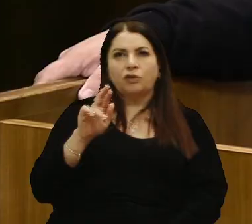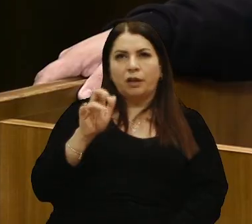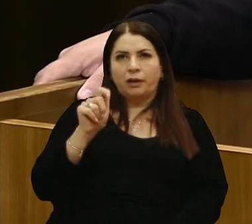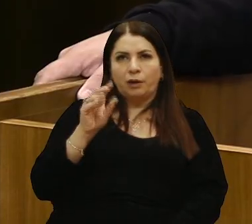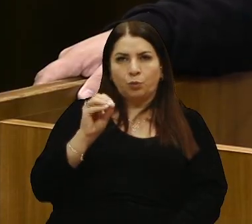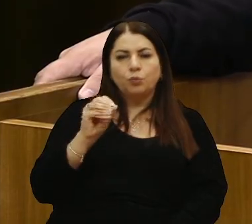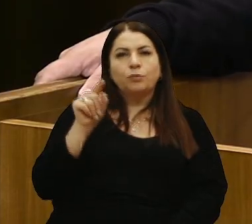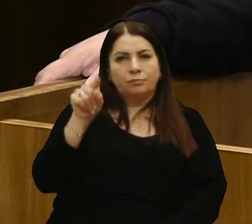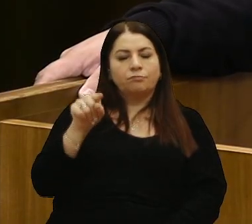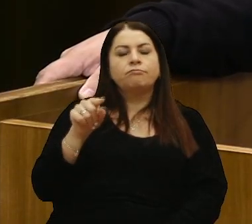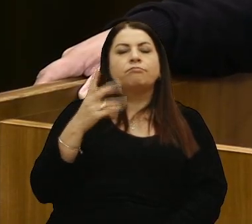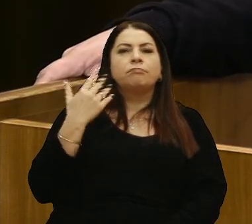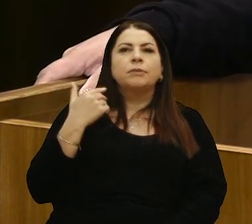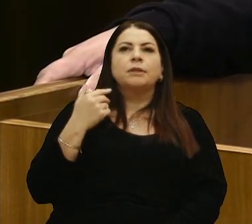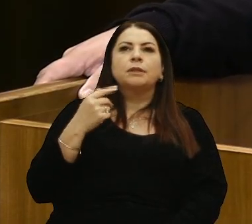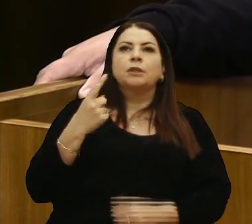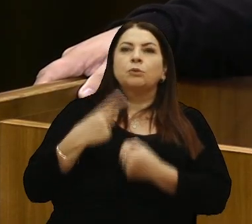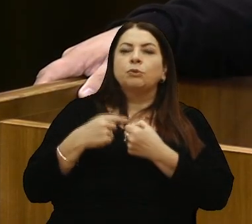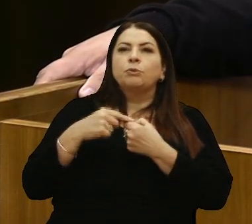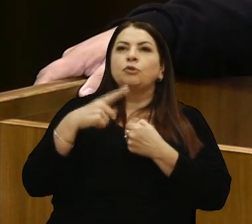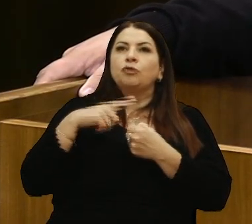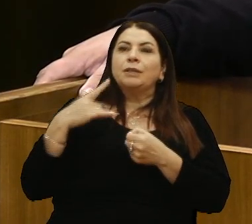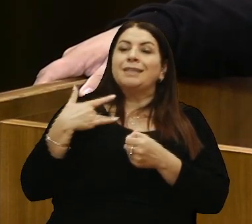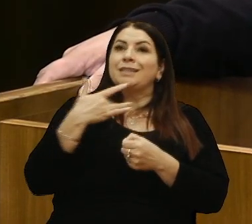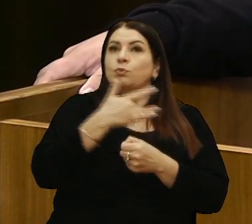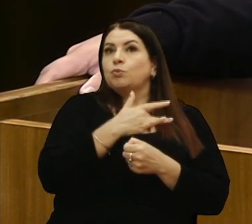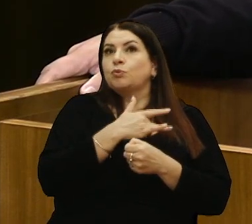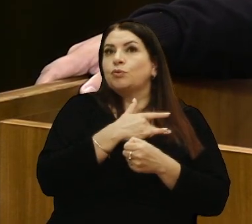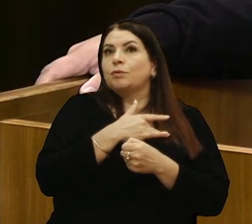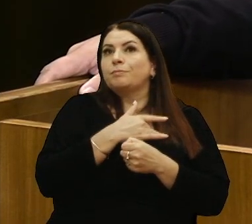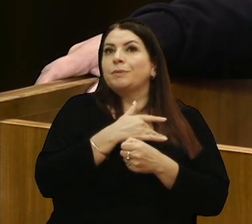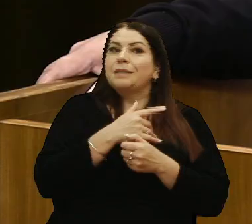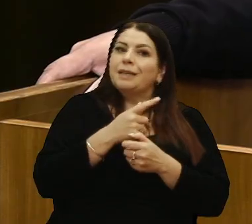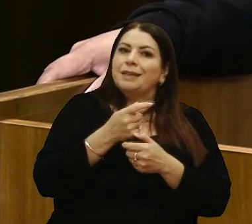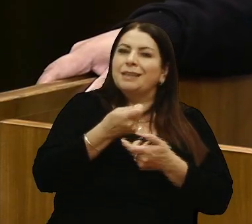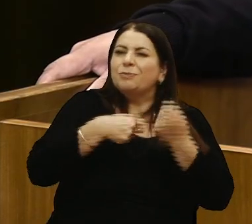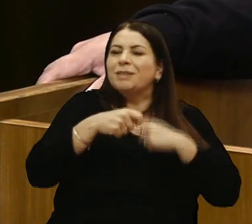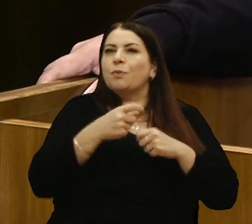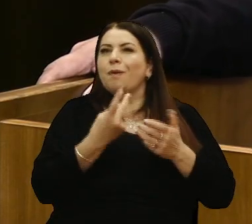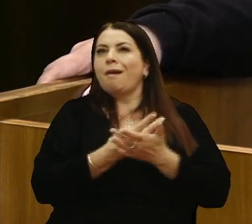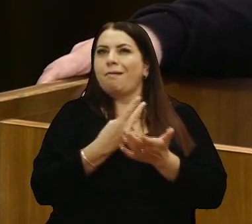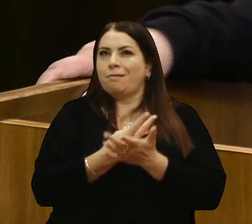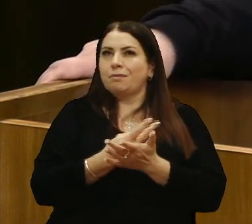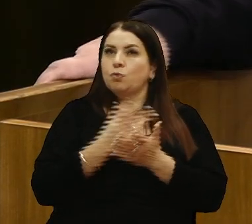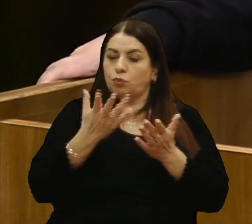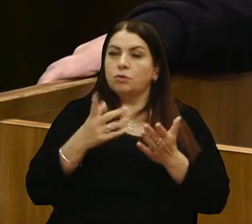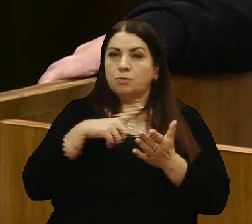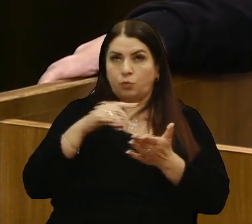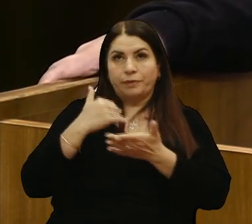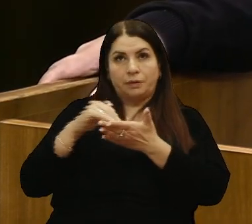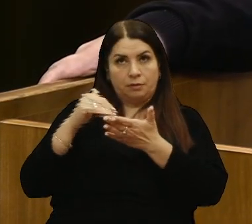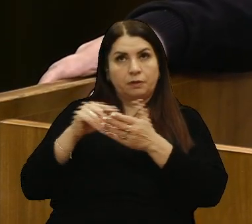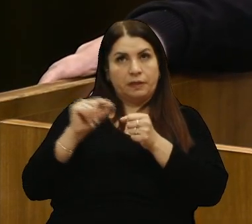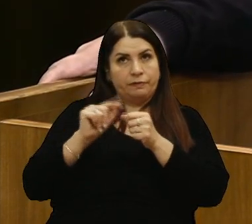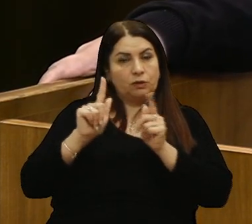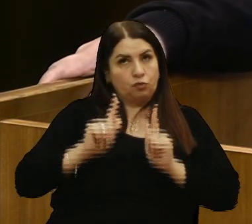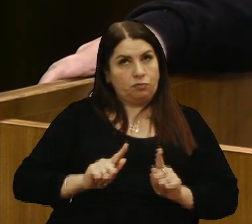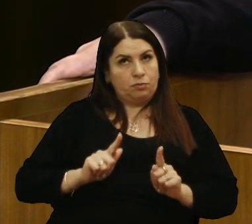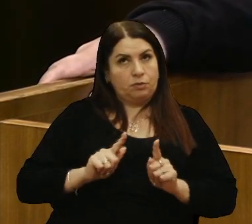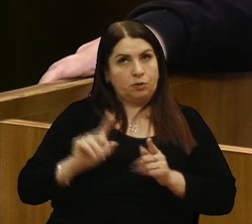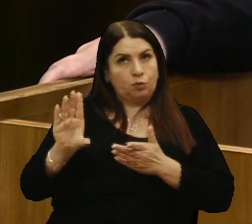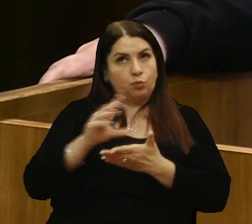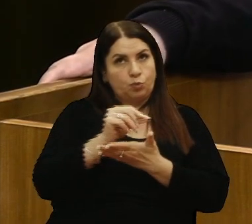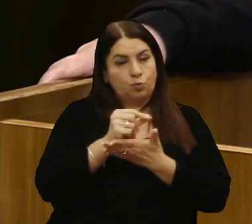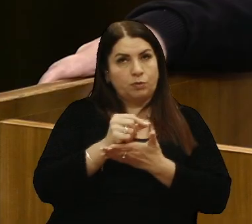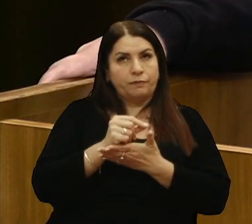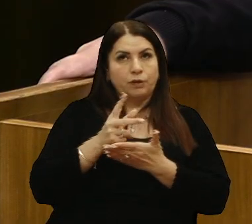pasta, que o município tinha saúde, mas ele era mal gerido. Bom, hoje nós temos um secretário que está fazendo a gestão dos recursos e